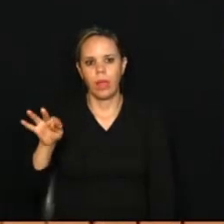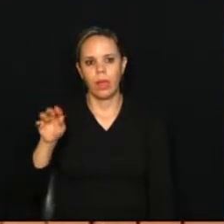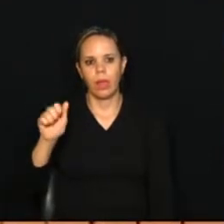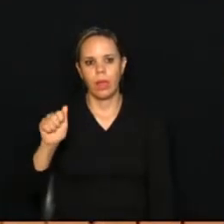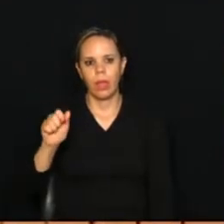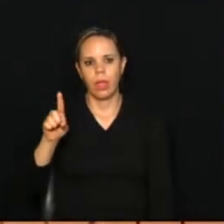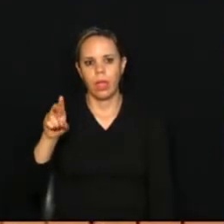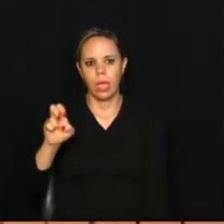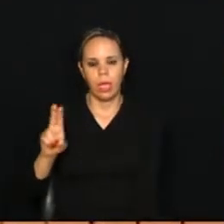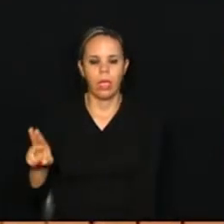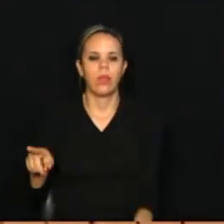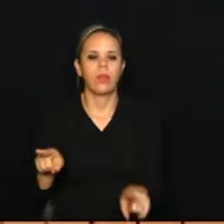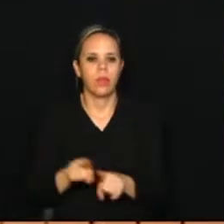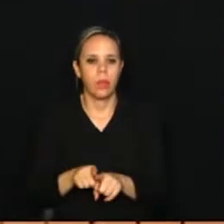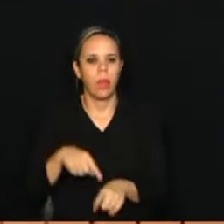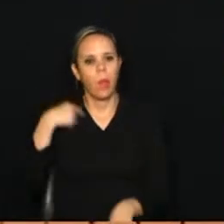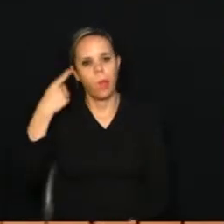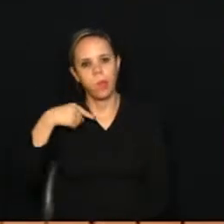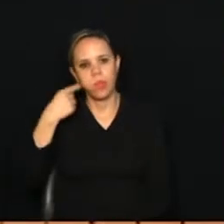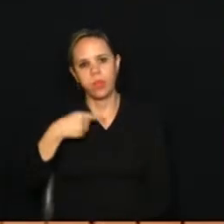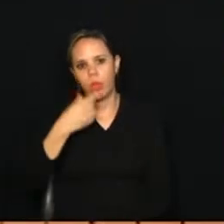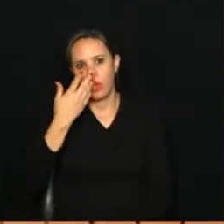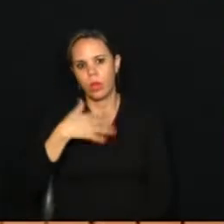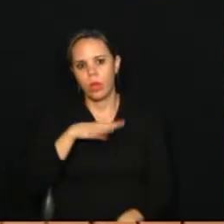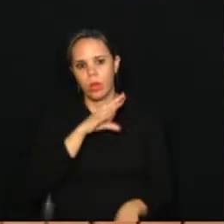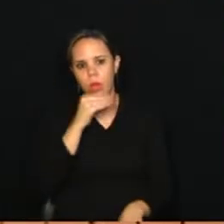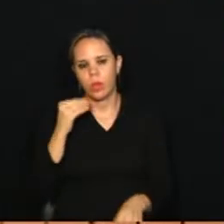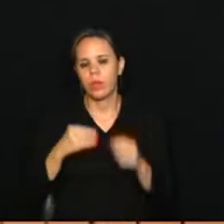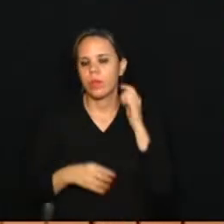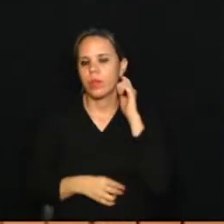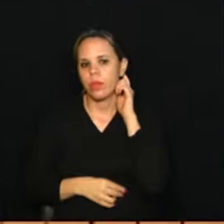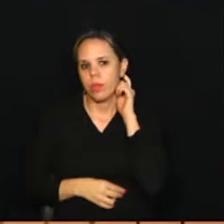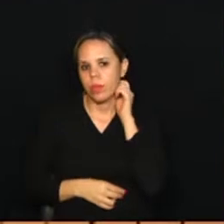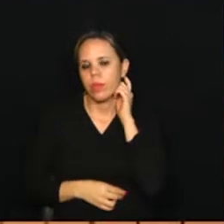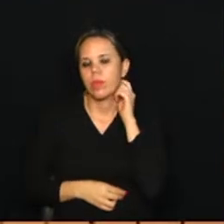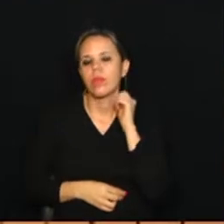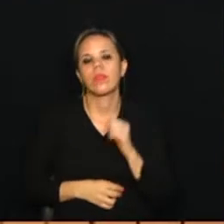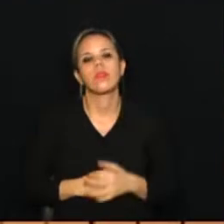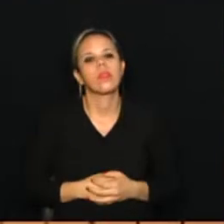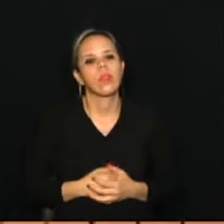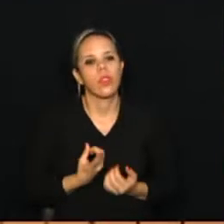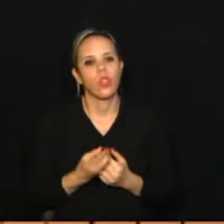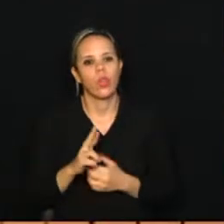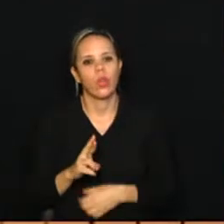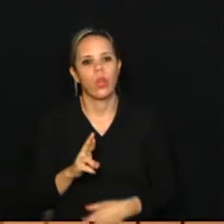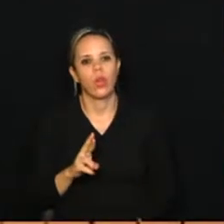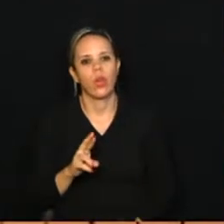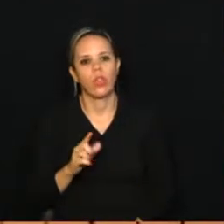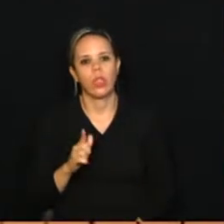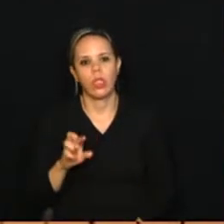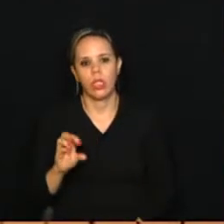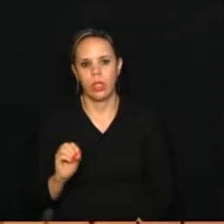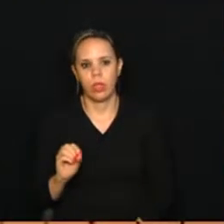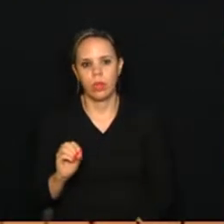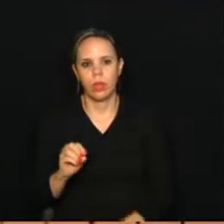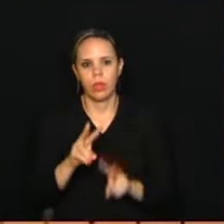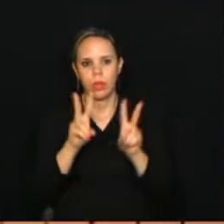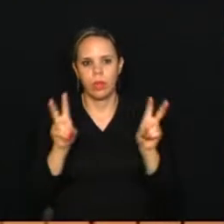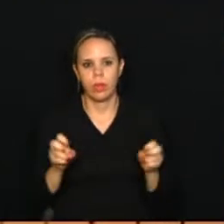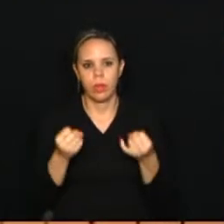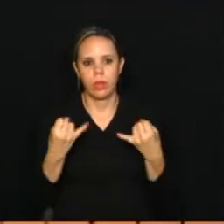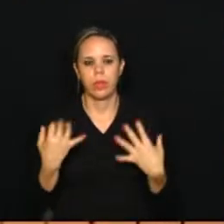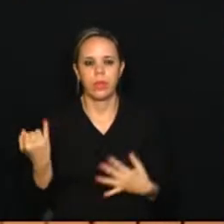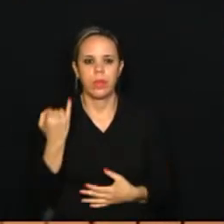o promotor de Justiça da Infância, Dr. Rodrigo Augusto de Oliveira. E nós vamos tratar de um tema de